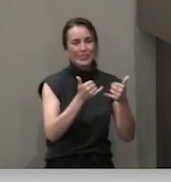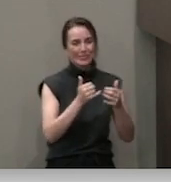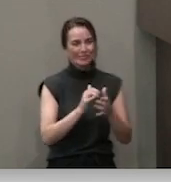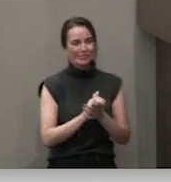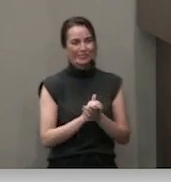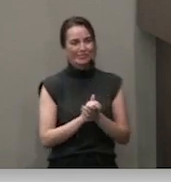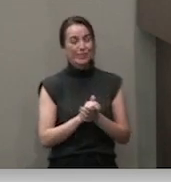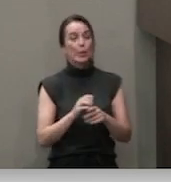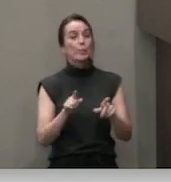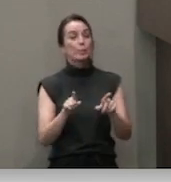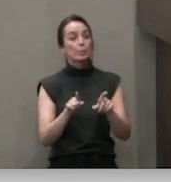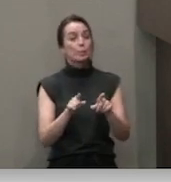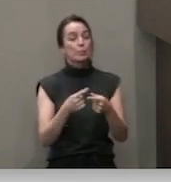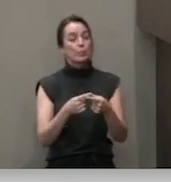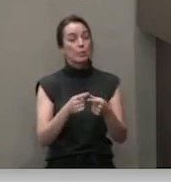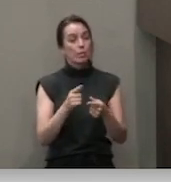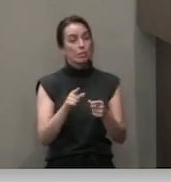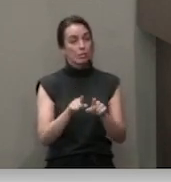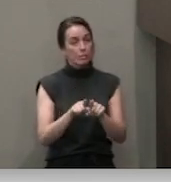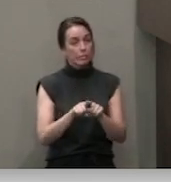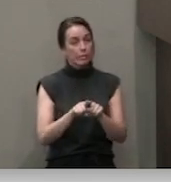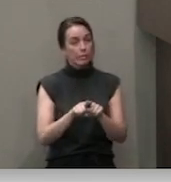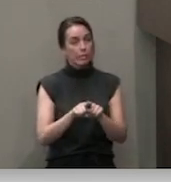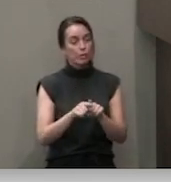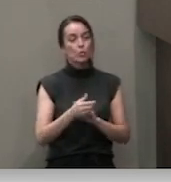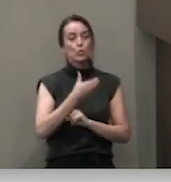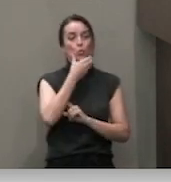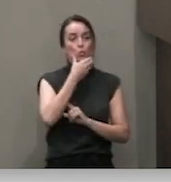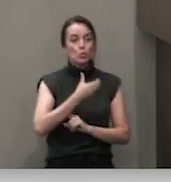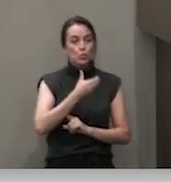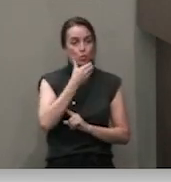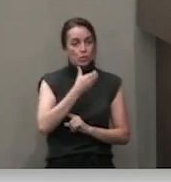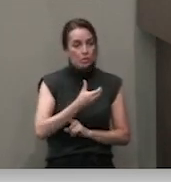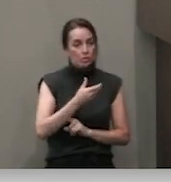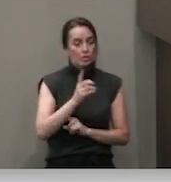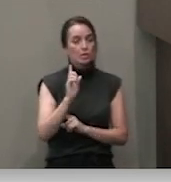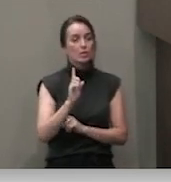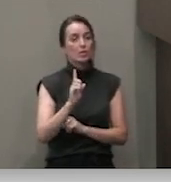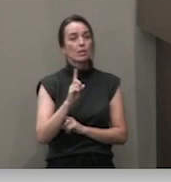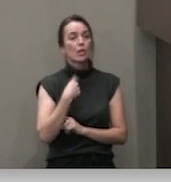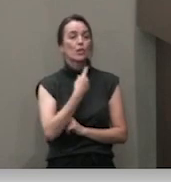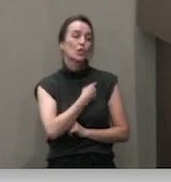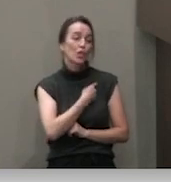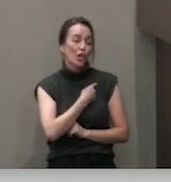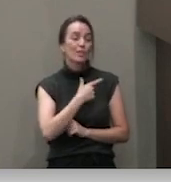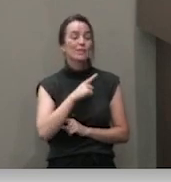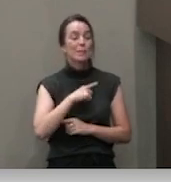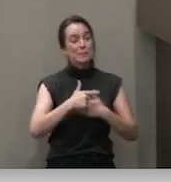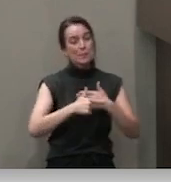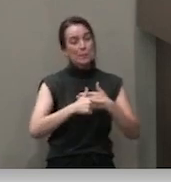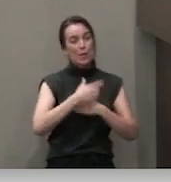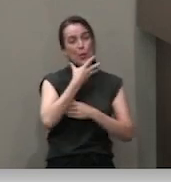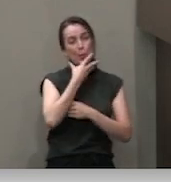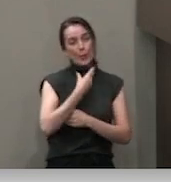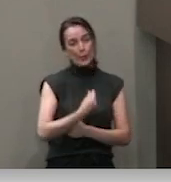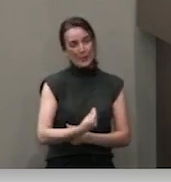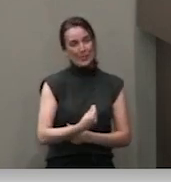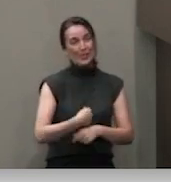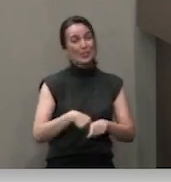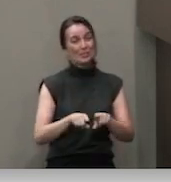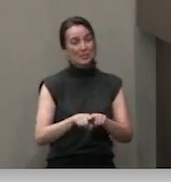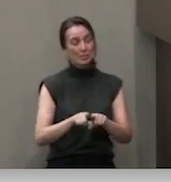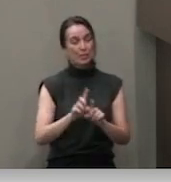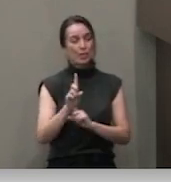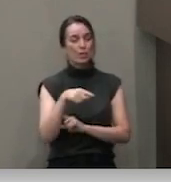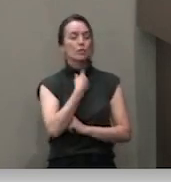também nos natais nós somos papai noéis é um trabalho que a gente faz de forma anônima conta